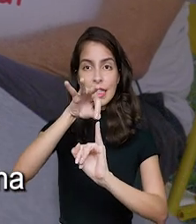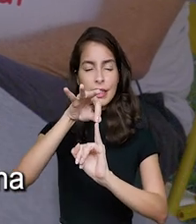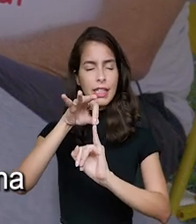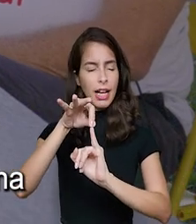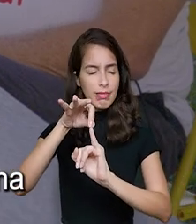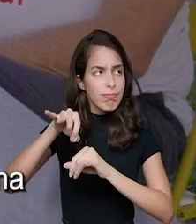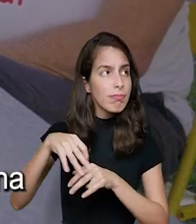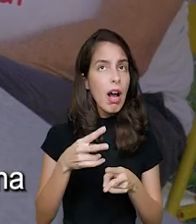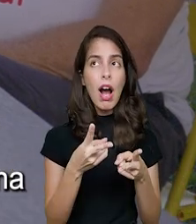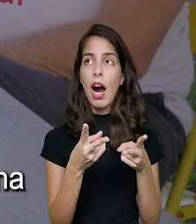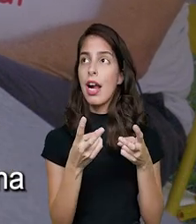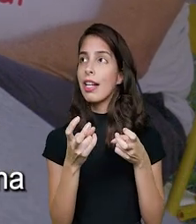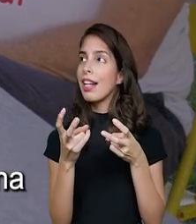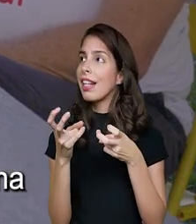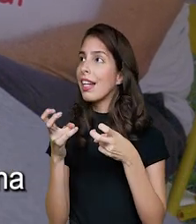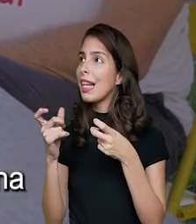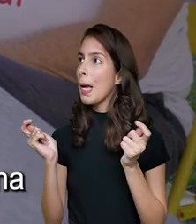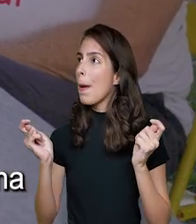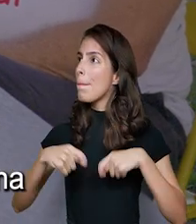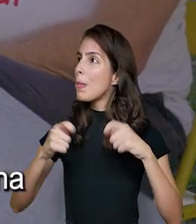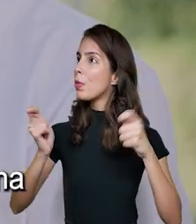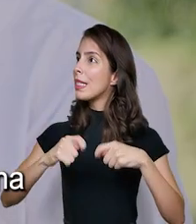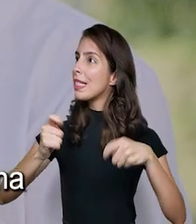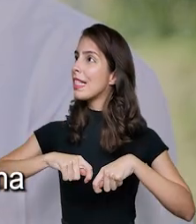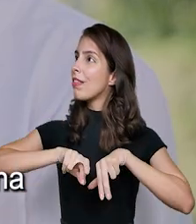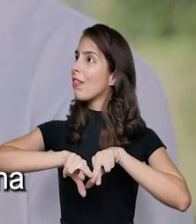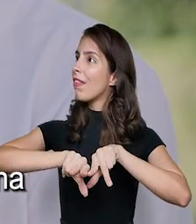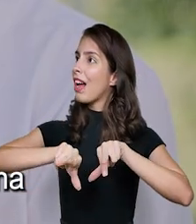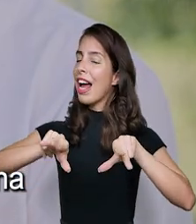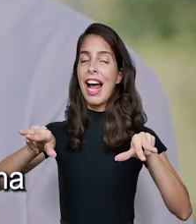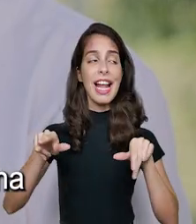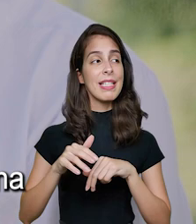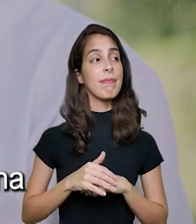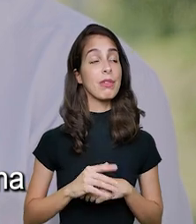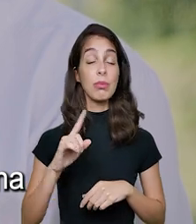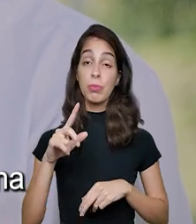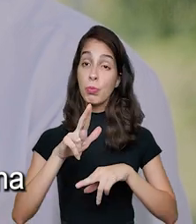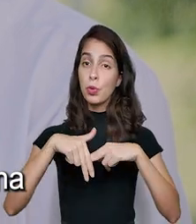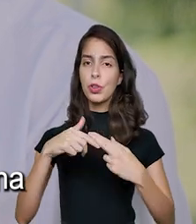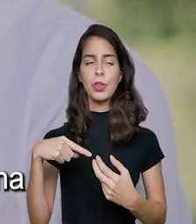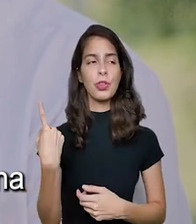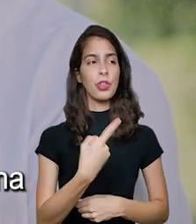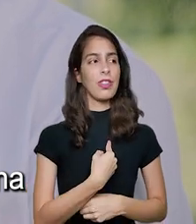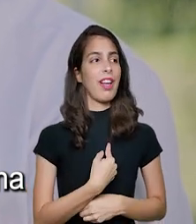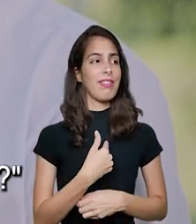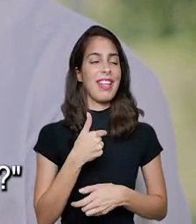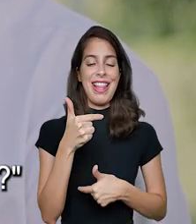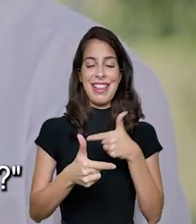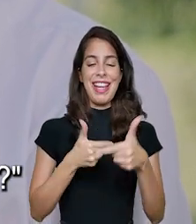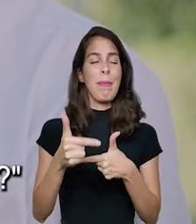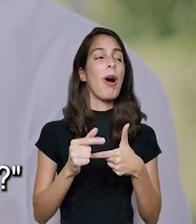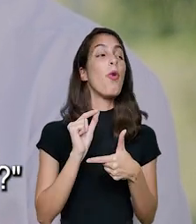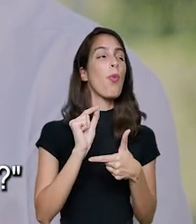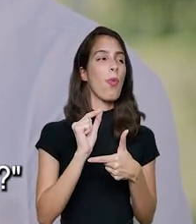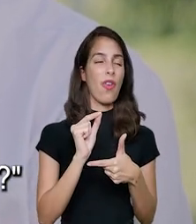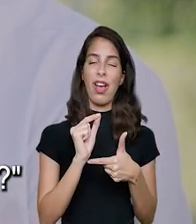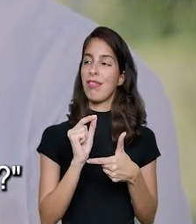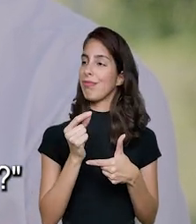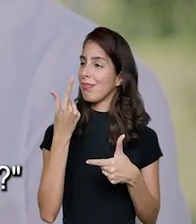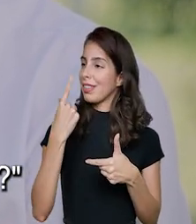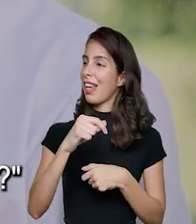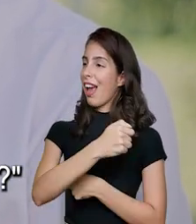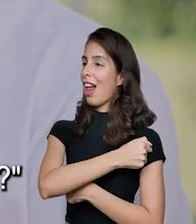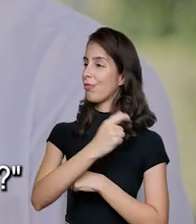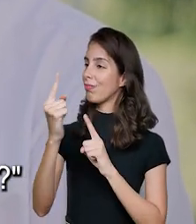toda essa diversidade todas ess essas possibilidades como disse a gente trabalha com quem chega na Instituição né O